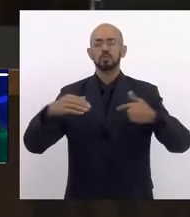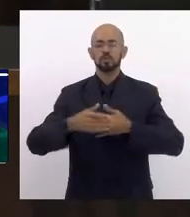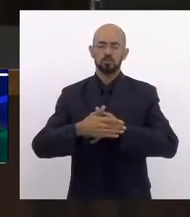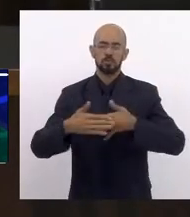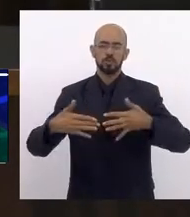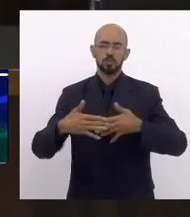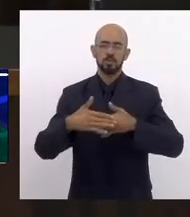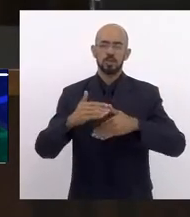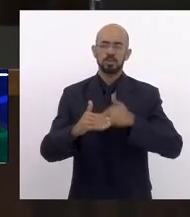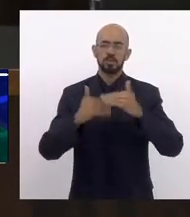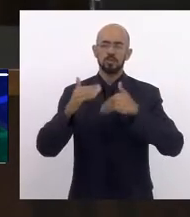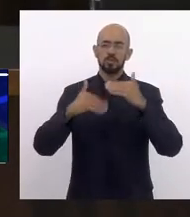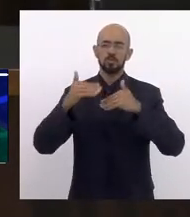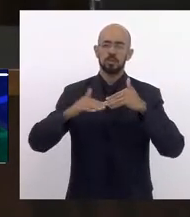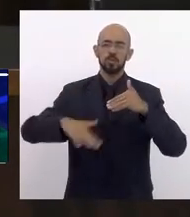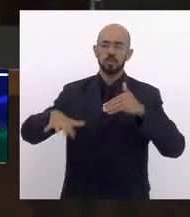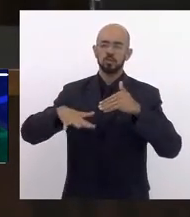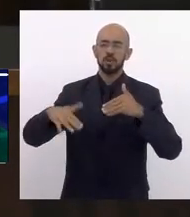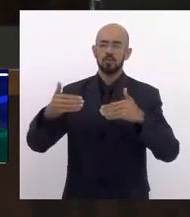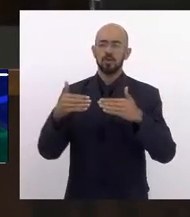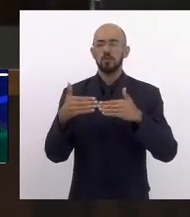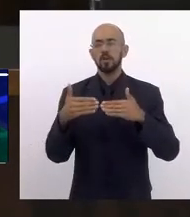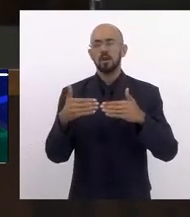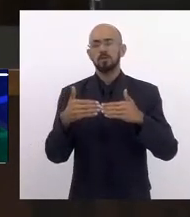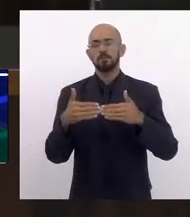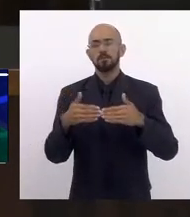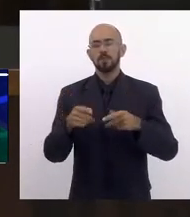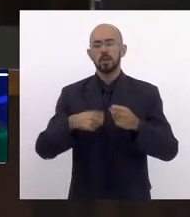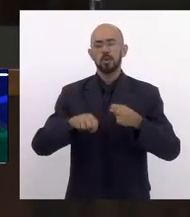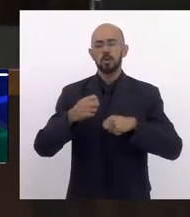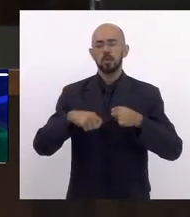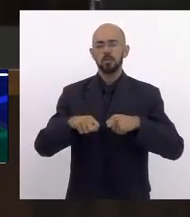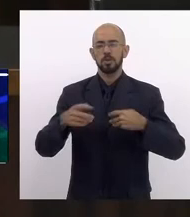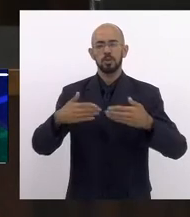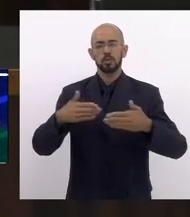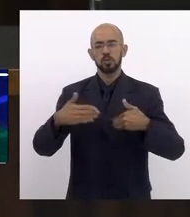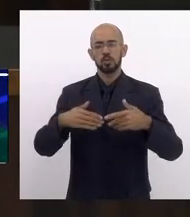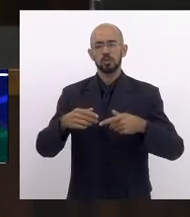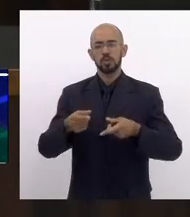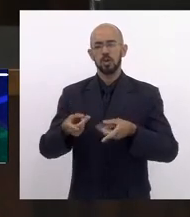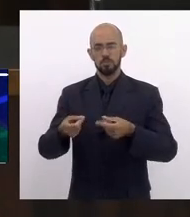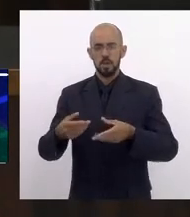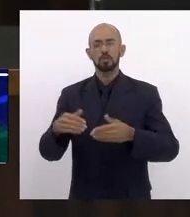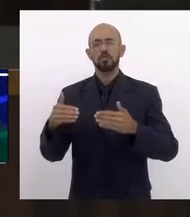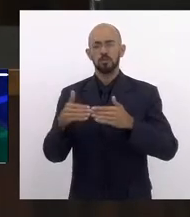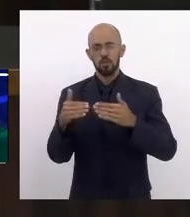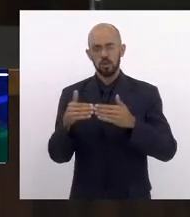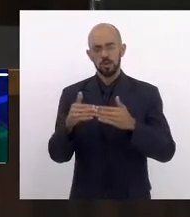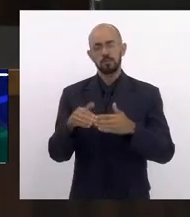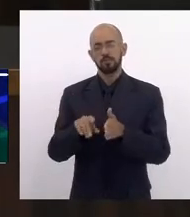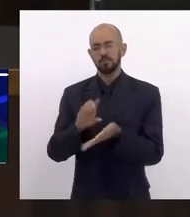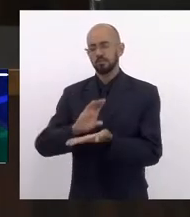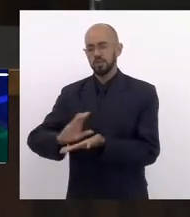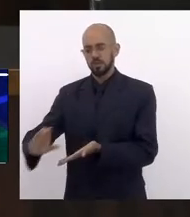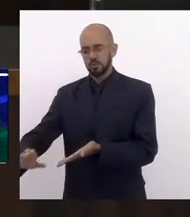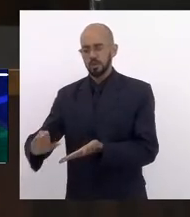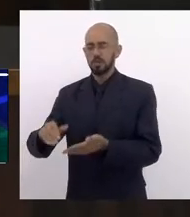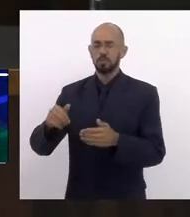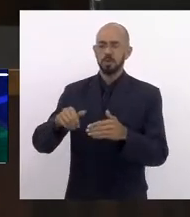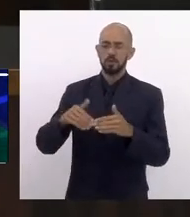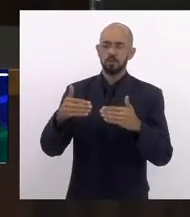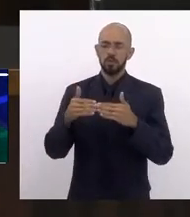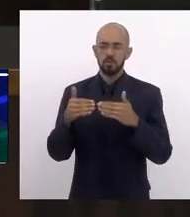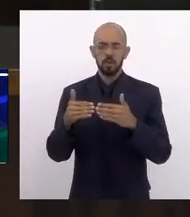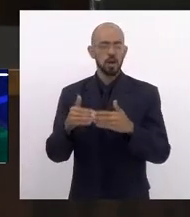e Desenvolvimento Regional favorável, de Economia, Indústria e Comércio favorável, Orçamento, Fiscalização Financeira e Controle